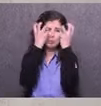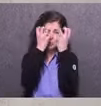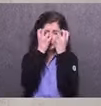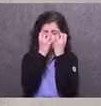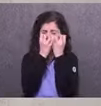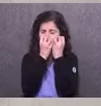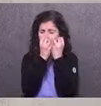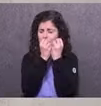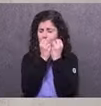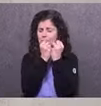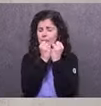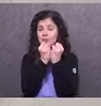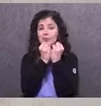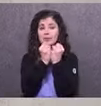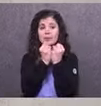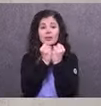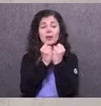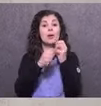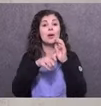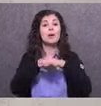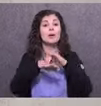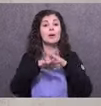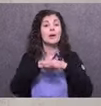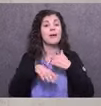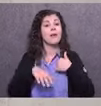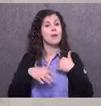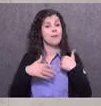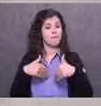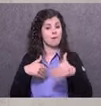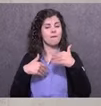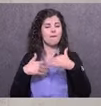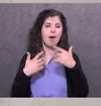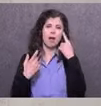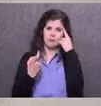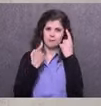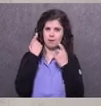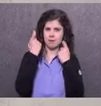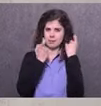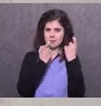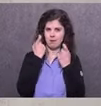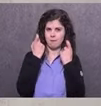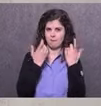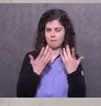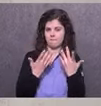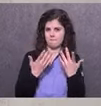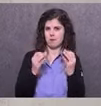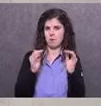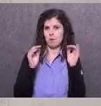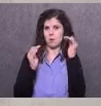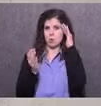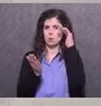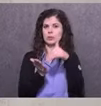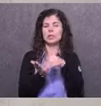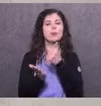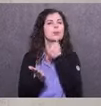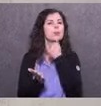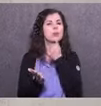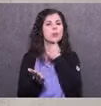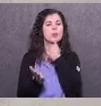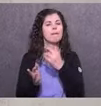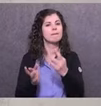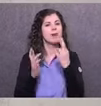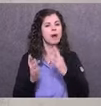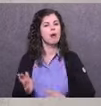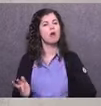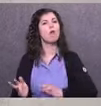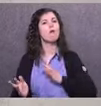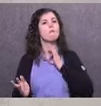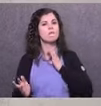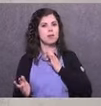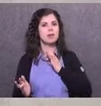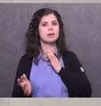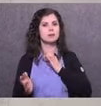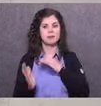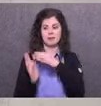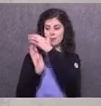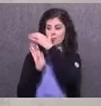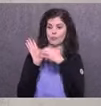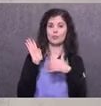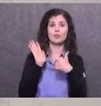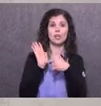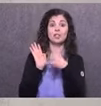Por isso desejo concluir esta nossa meditação com a oração de confiança agora do Salmo